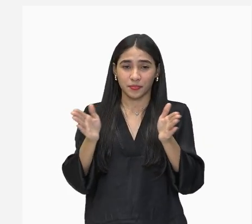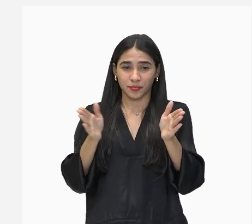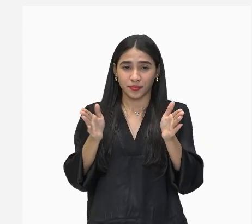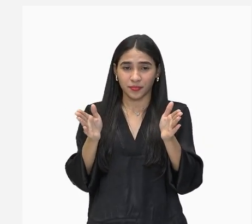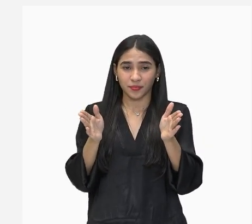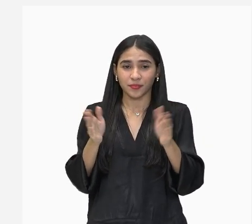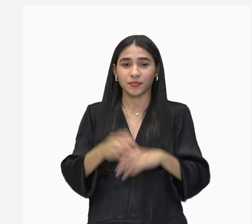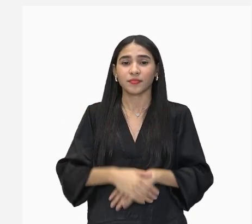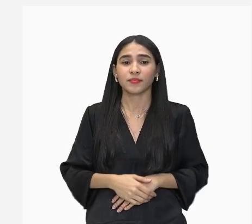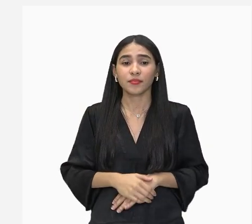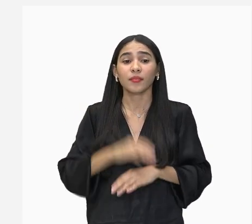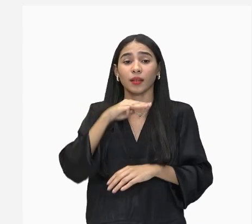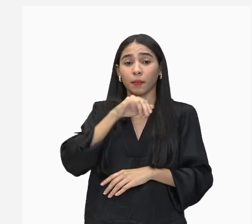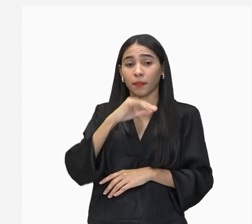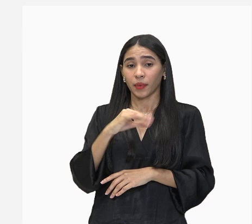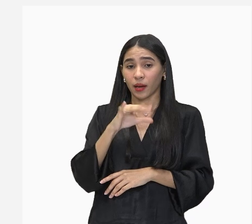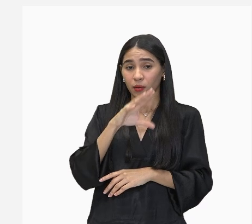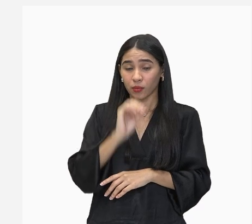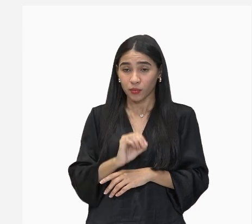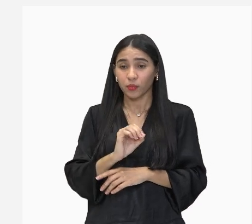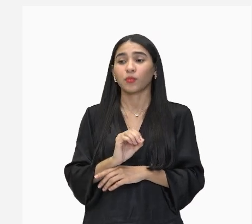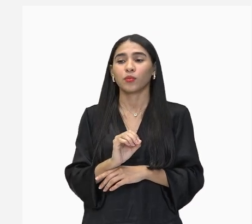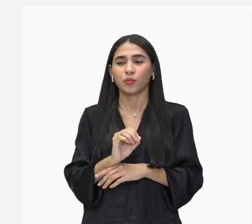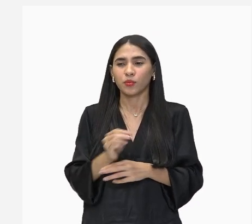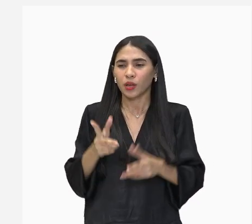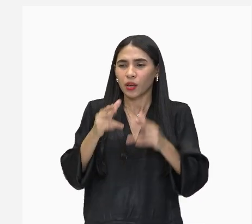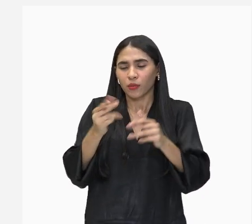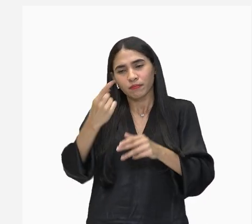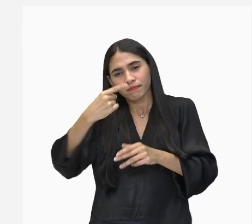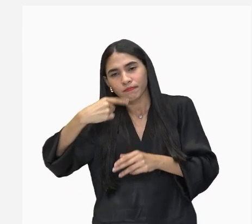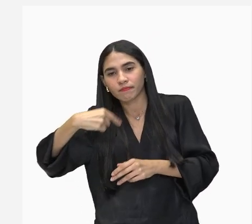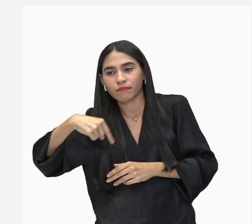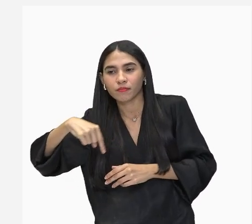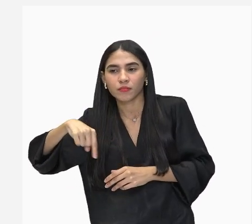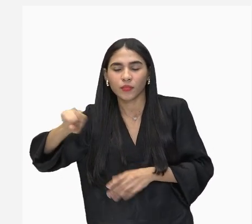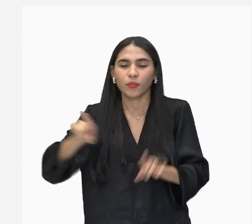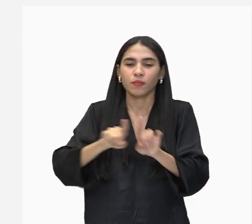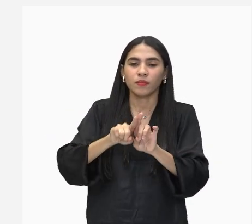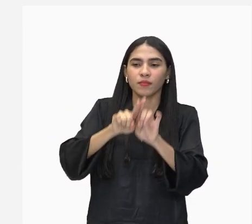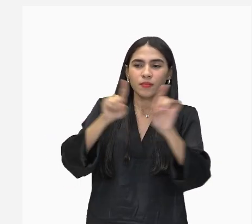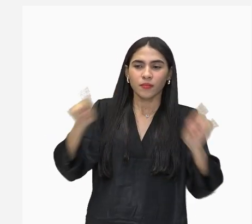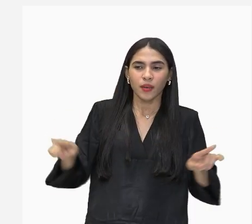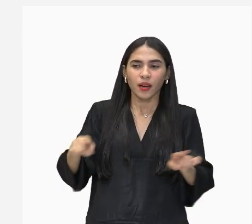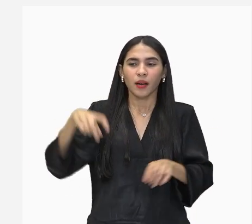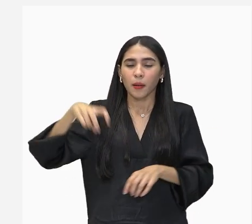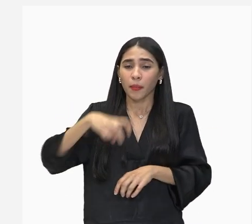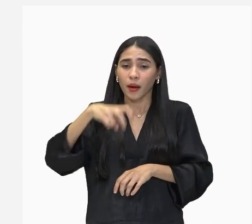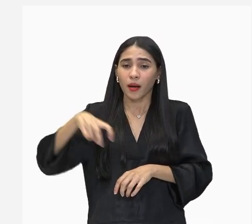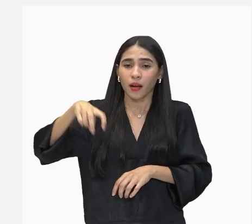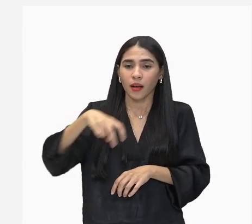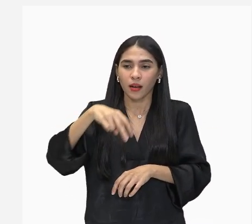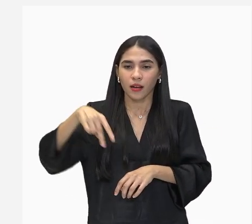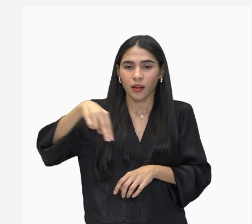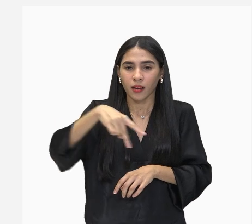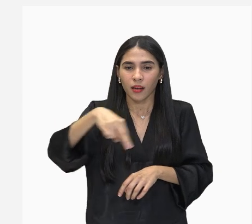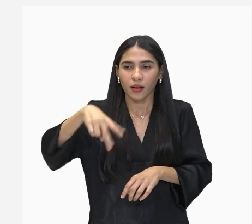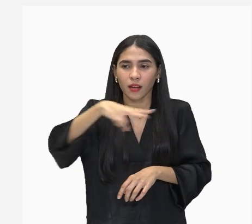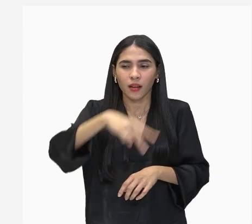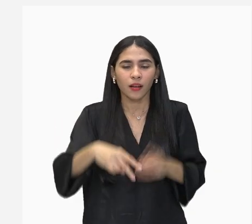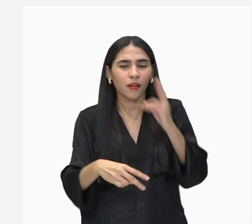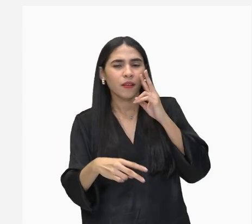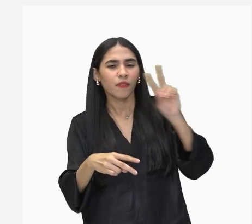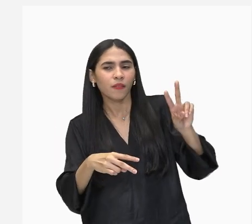uairiquinizeis. Macunaíma, por fazer a volta, porém chegado na frente do pau, coçou